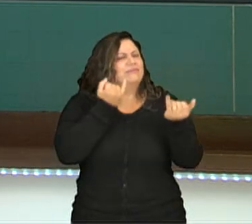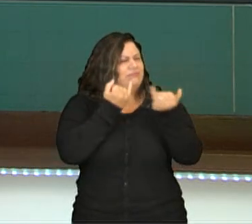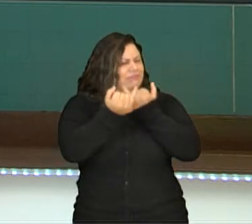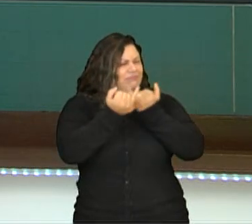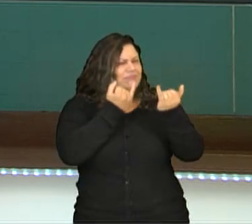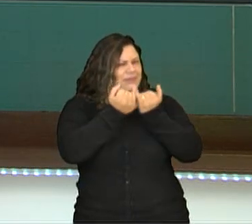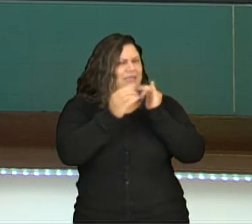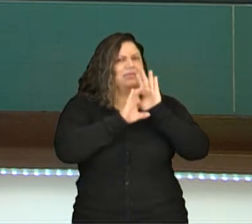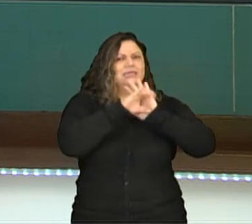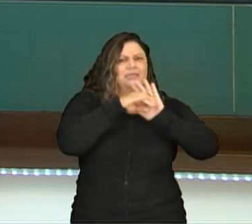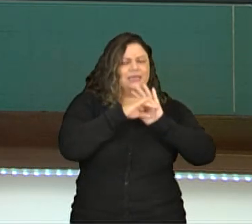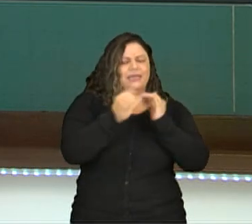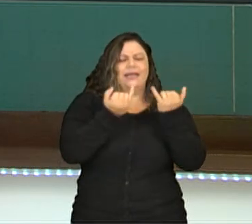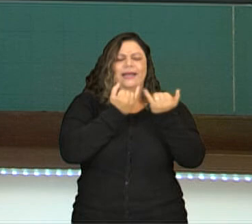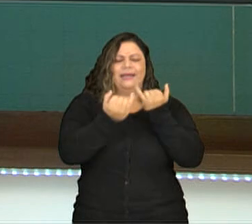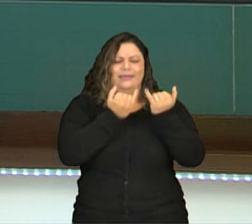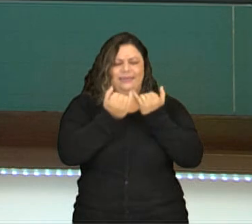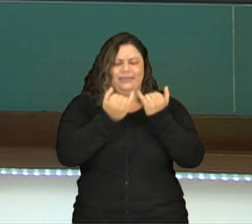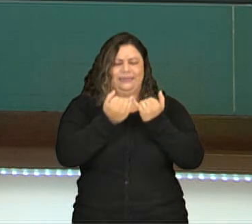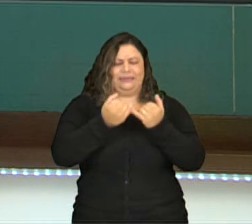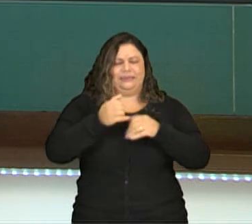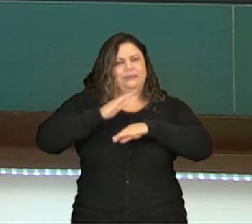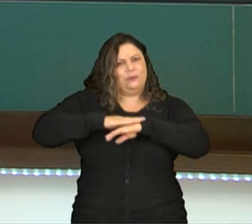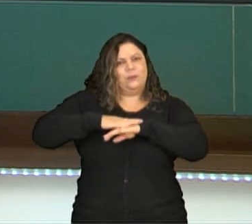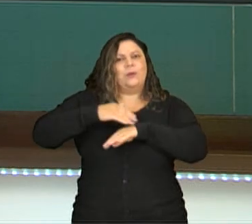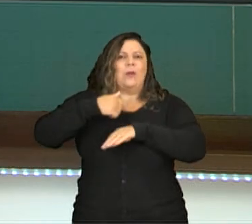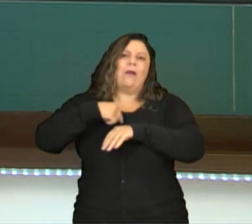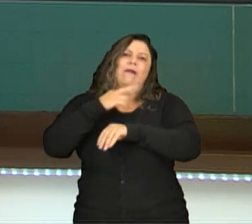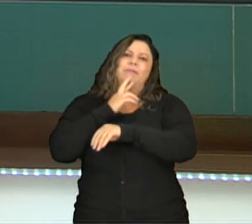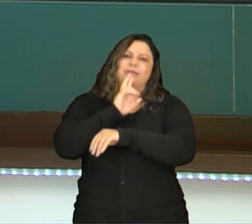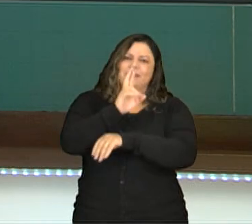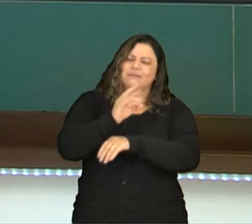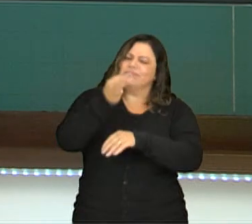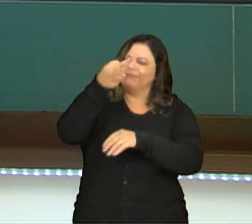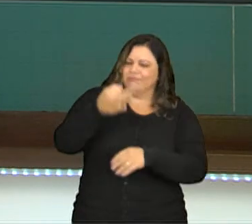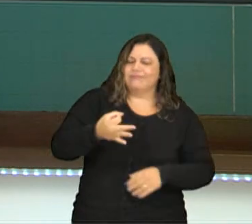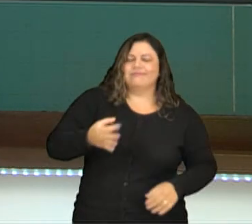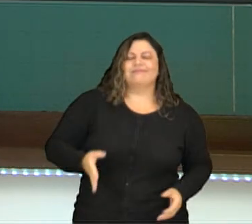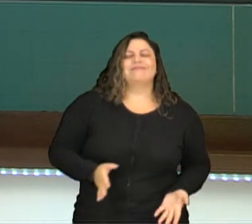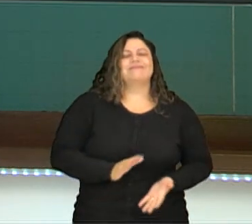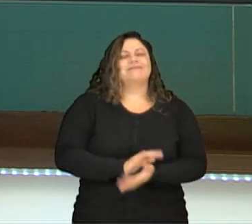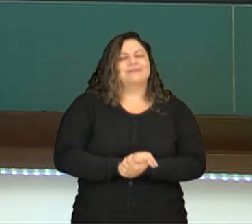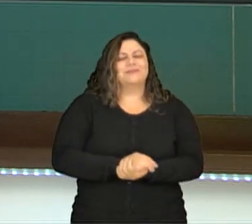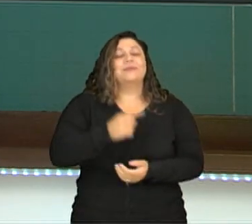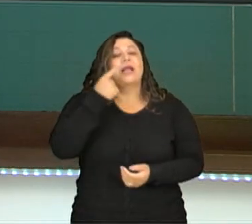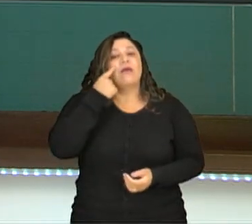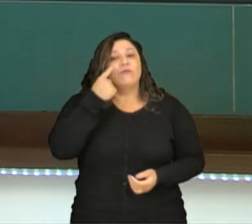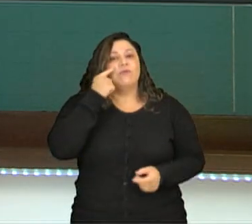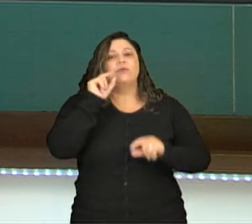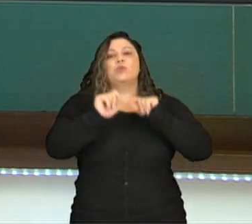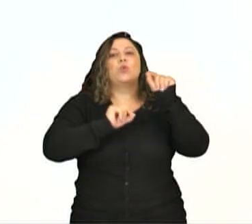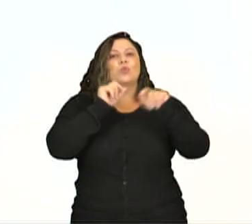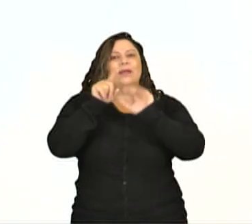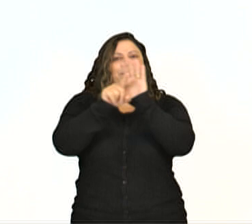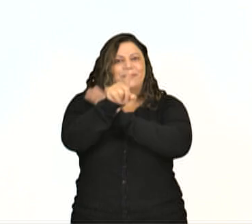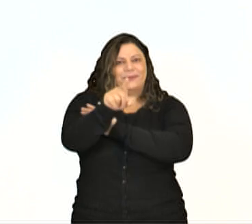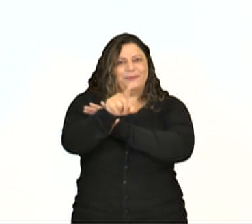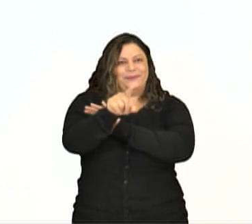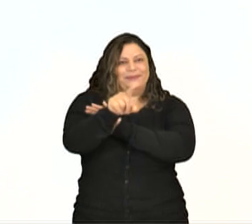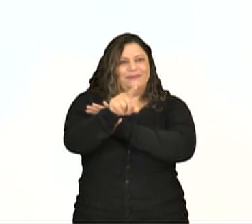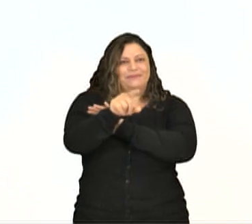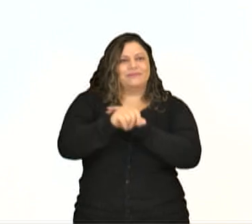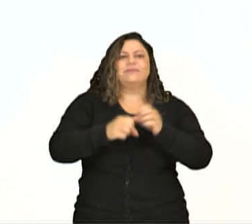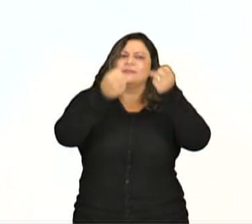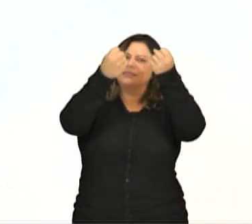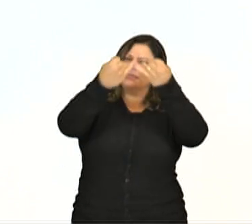conceitos muito próximos ao que eu colocar, com certeza a sua resposta vai estar correta, tá bom? Mas vamos ver qual é essa pergunta.